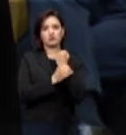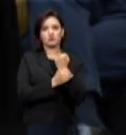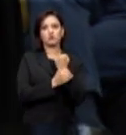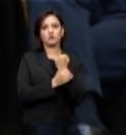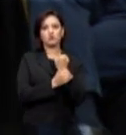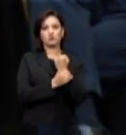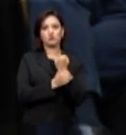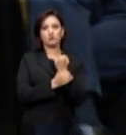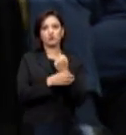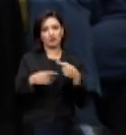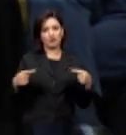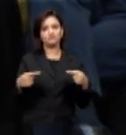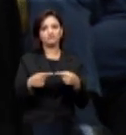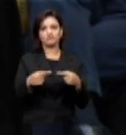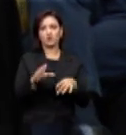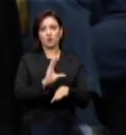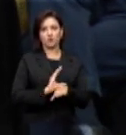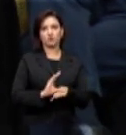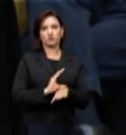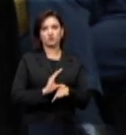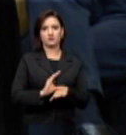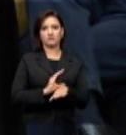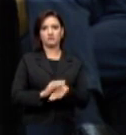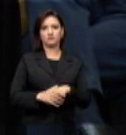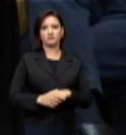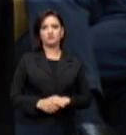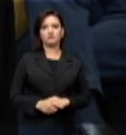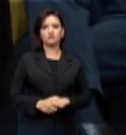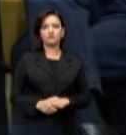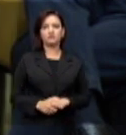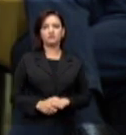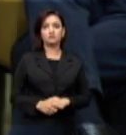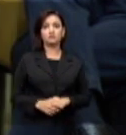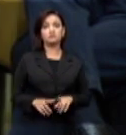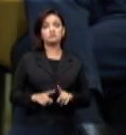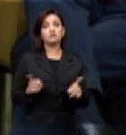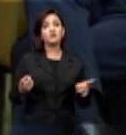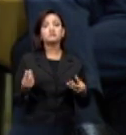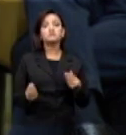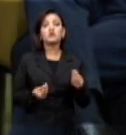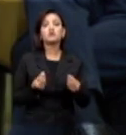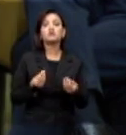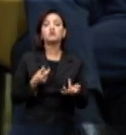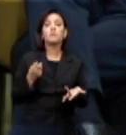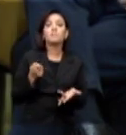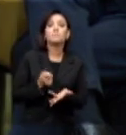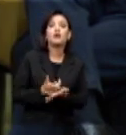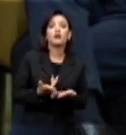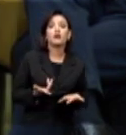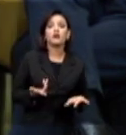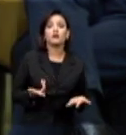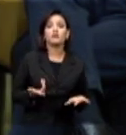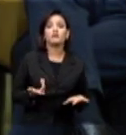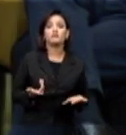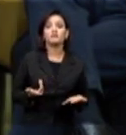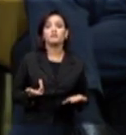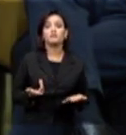respaldados na Constituição. E a forma de pagamento dessas prorrogações antecipadas?